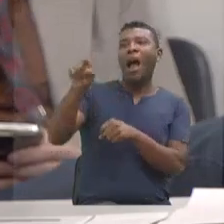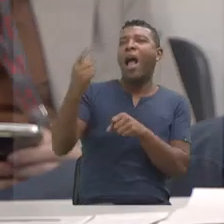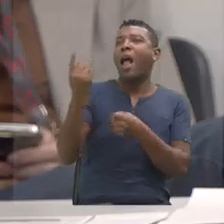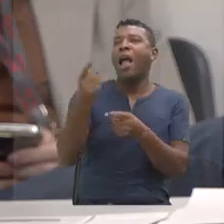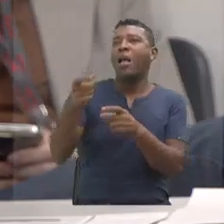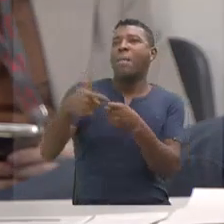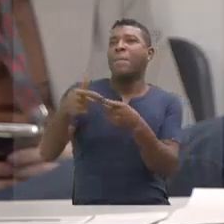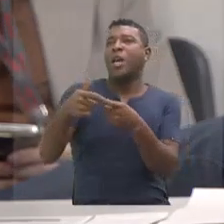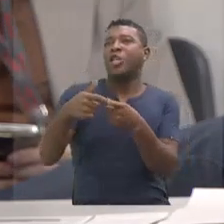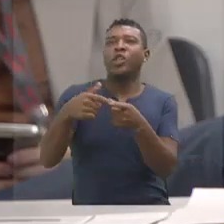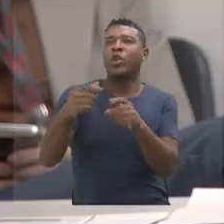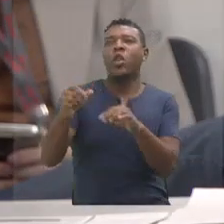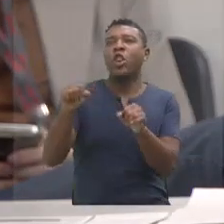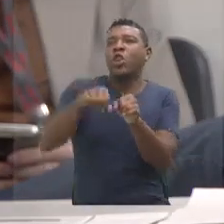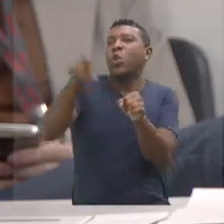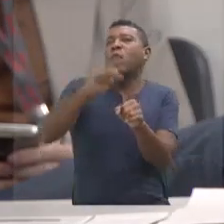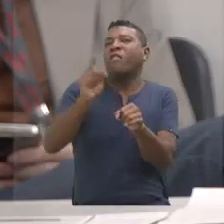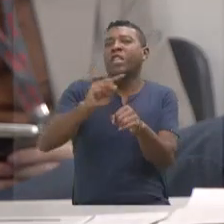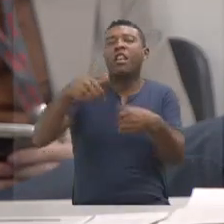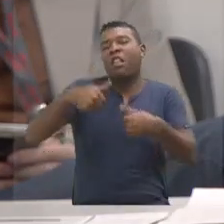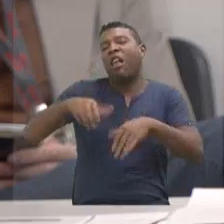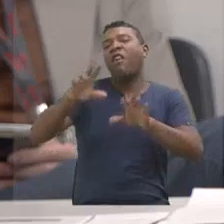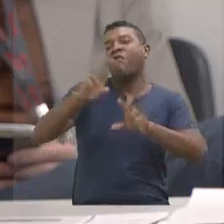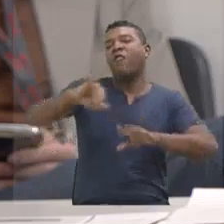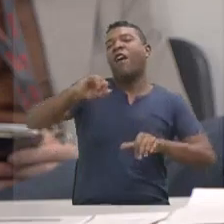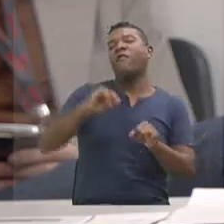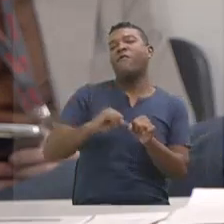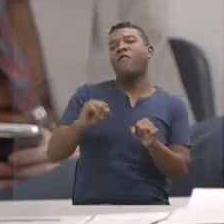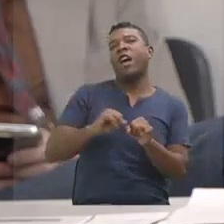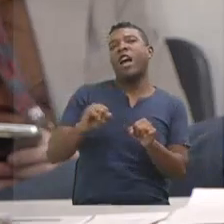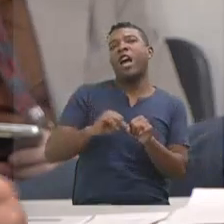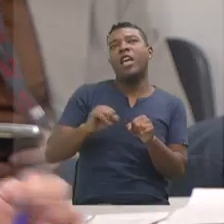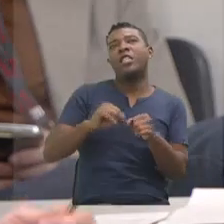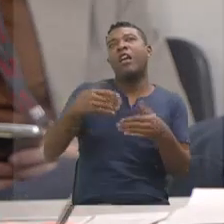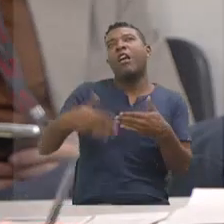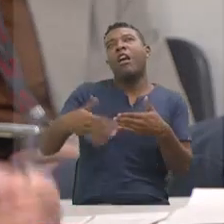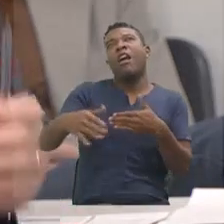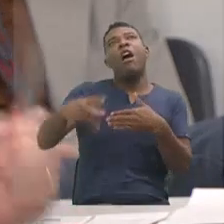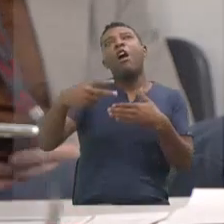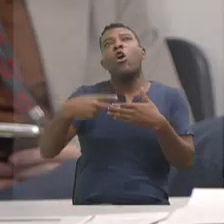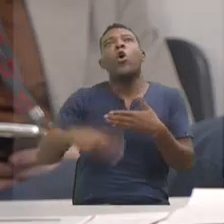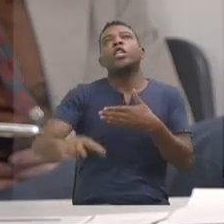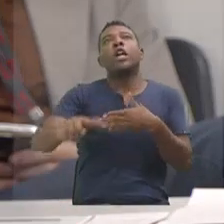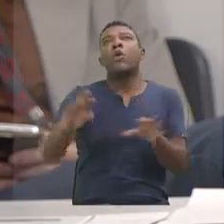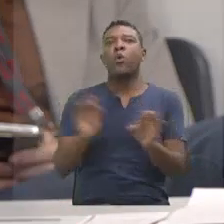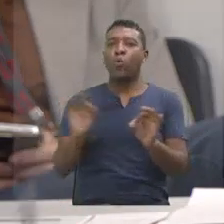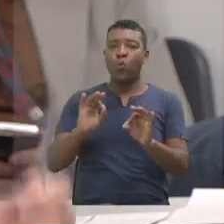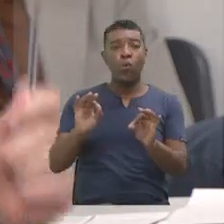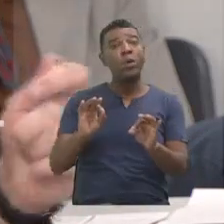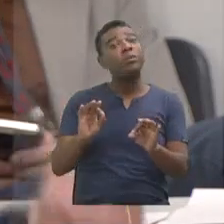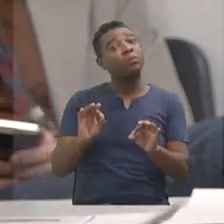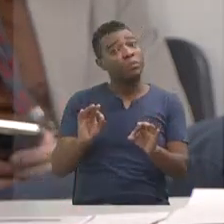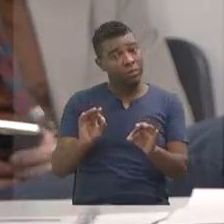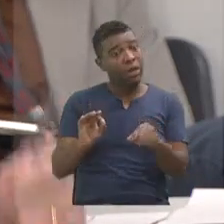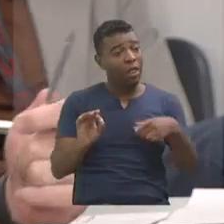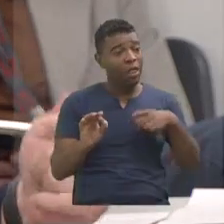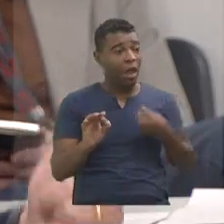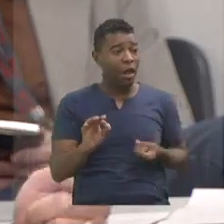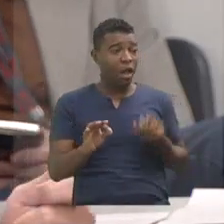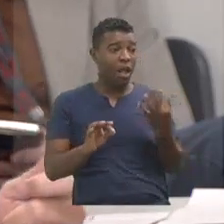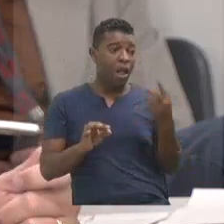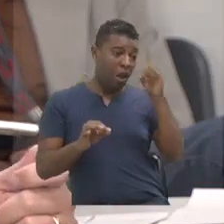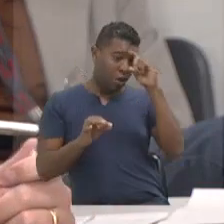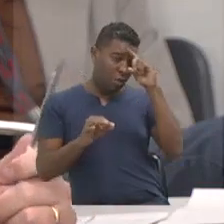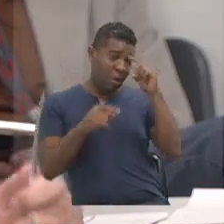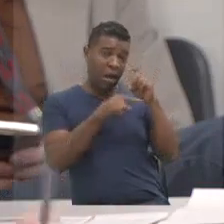não tá cumprindo seu papel ele vai poder fazer isso é sem nenhuma consequência e temos outros hospitais querem fazer e de novo